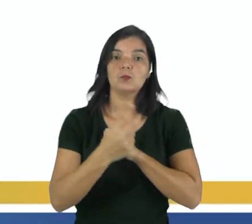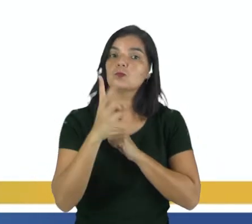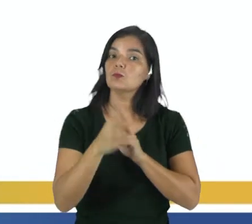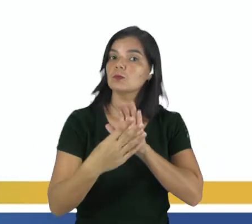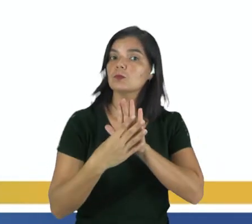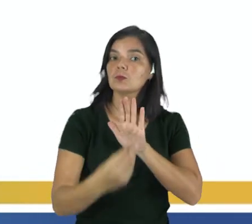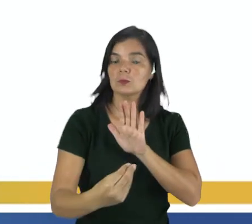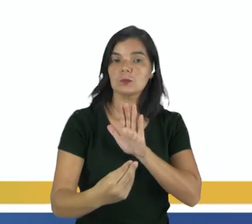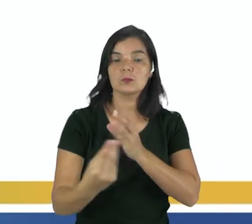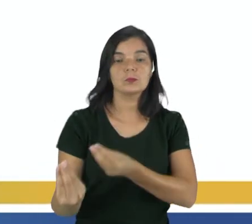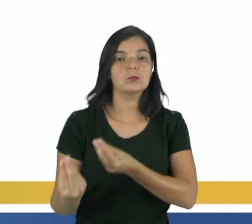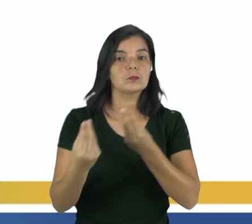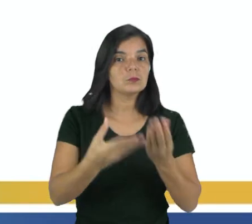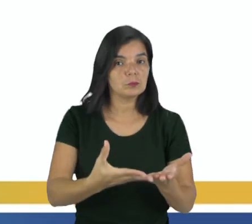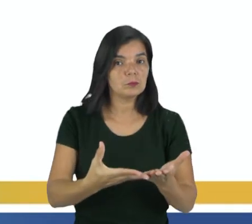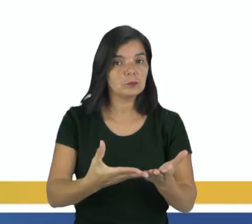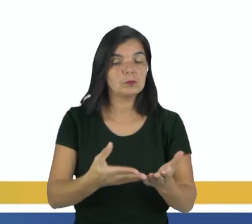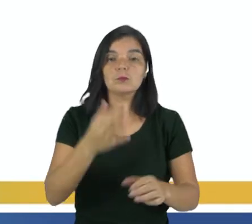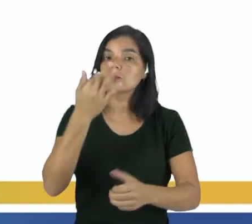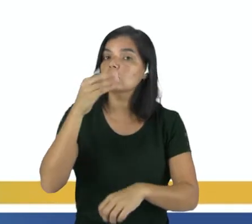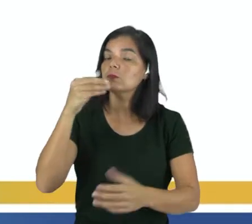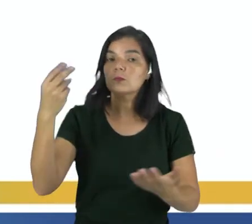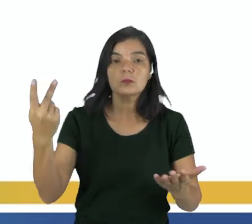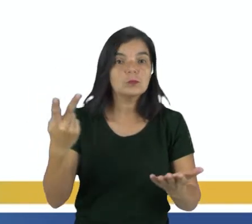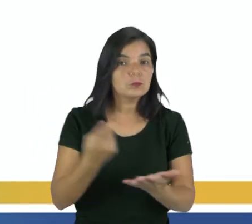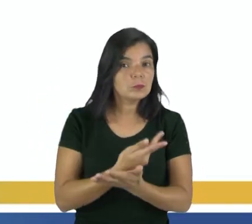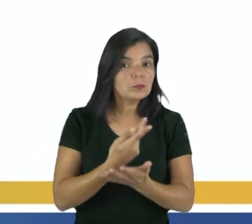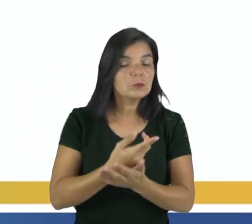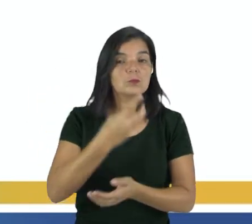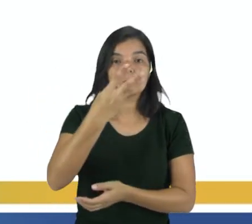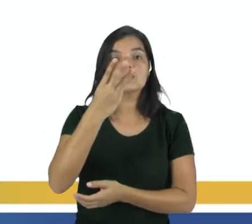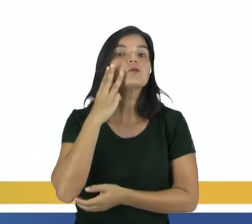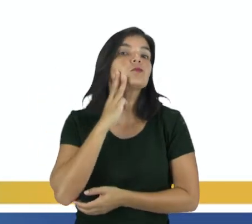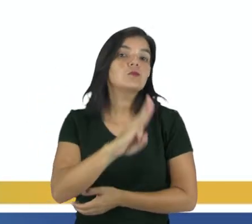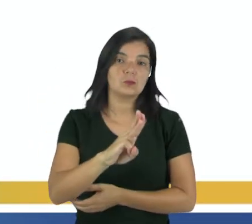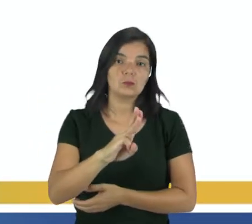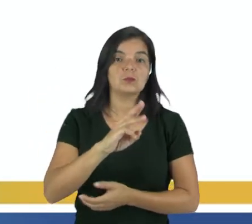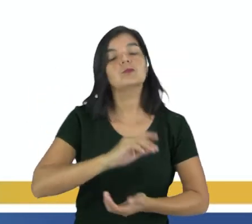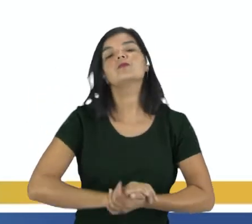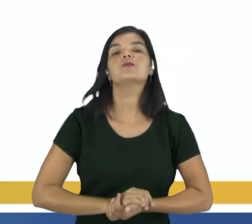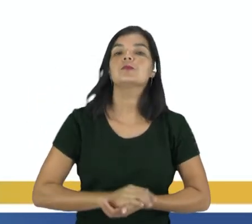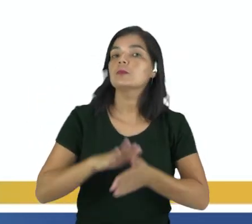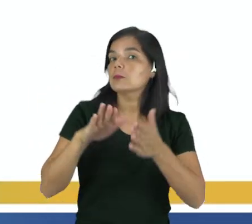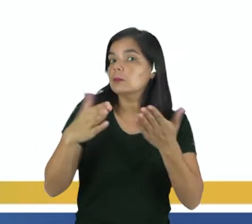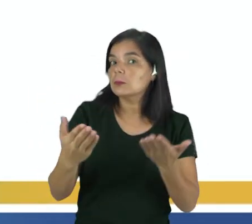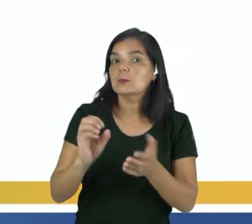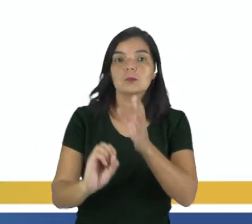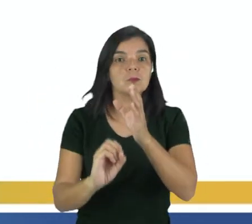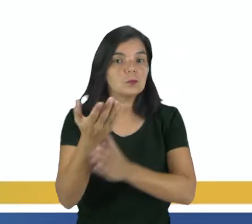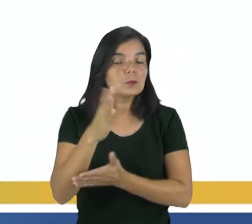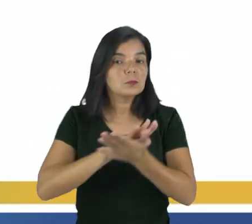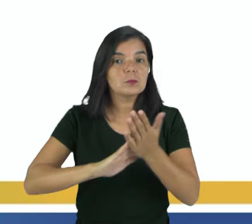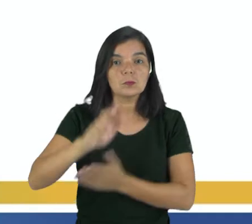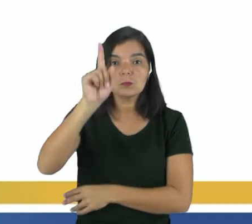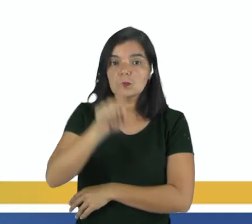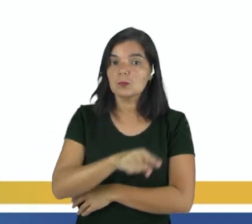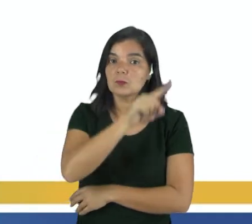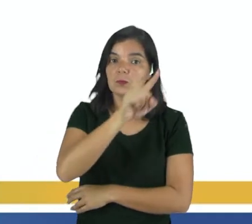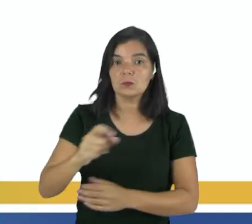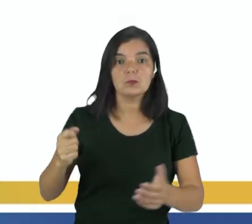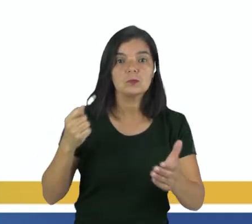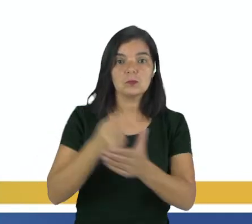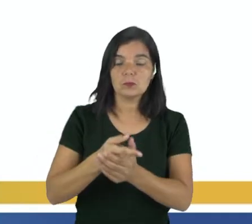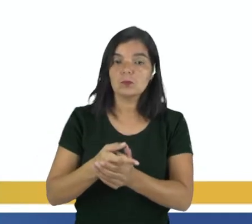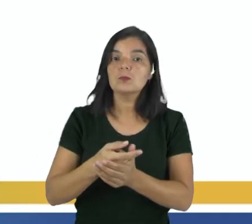modelo, sejam entregues sem falta, dentro de 3 dias úteis. Caso contrário, anularei a compra